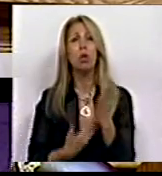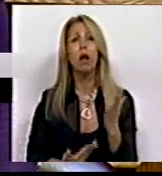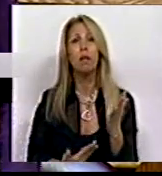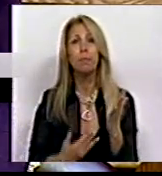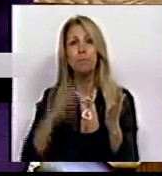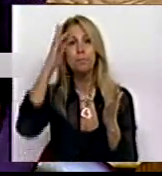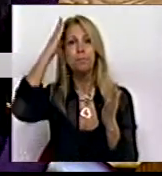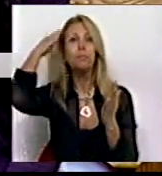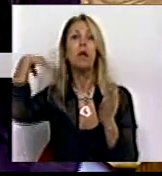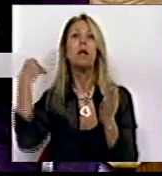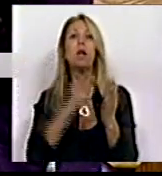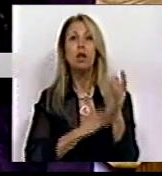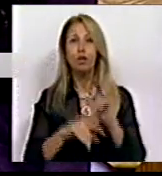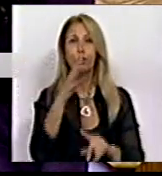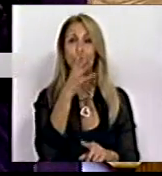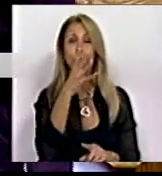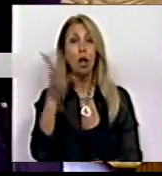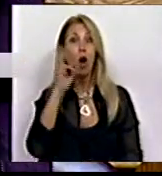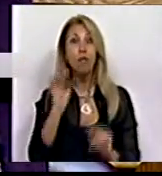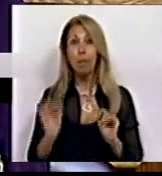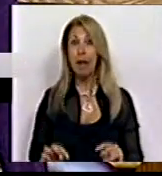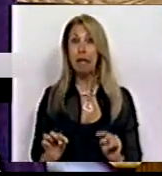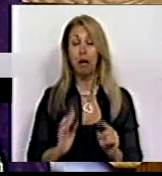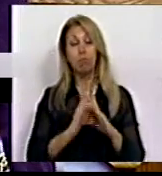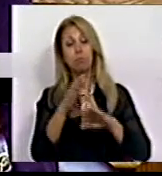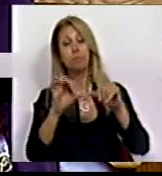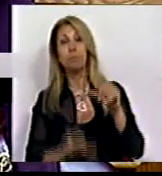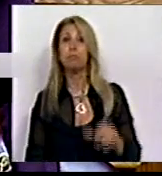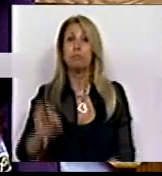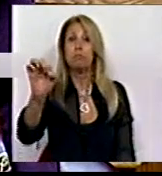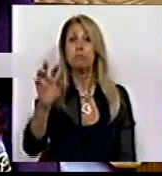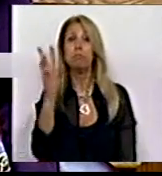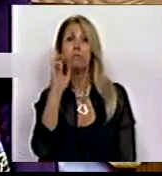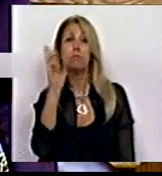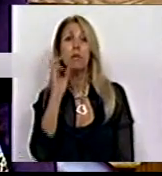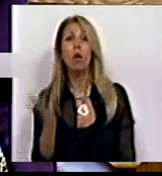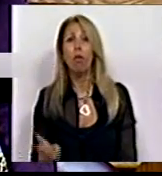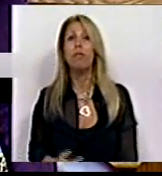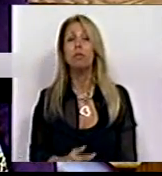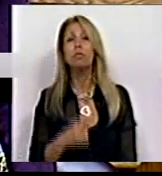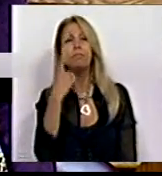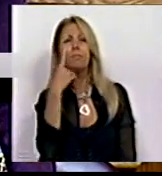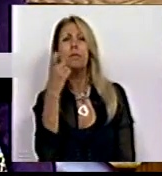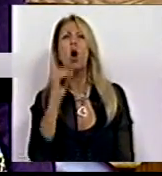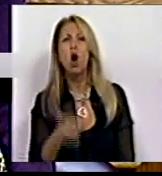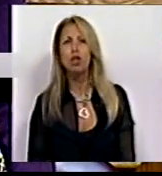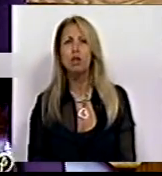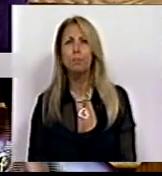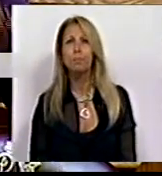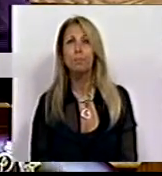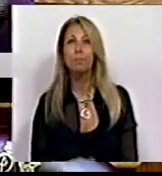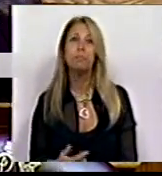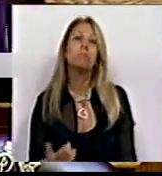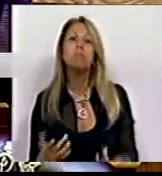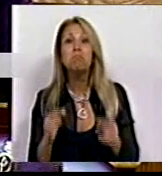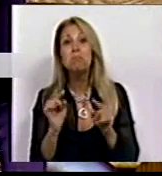Bem. Sr. Deputado, ouvimos aqui a sua intervenção e o que podemos registar é que, de facto, nela nada